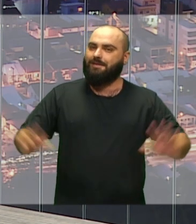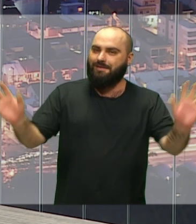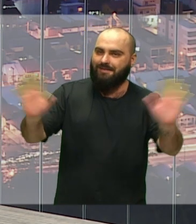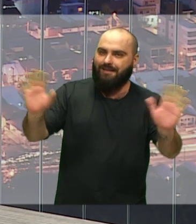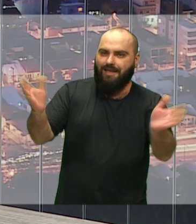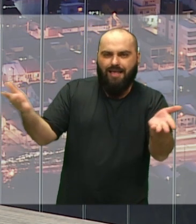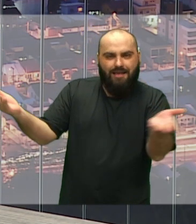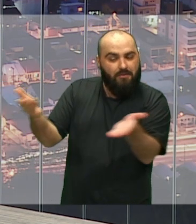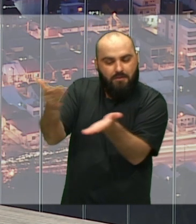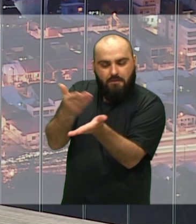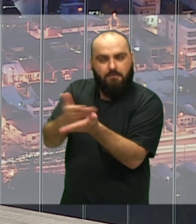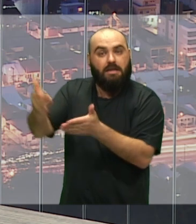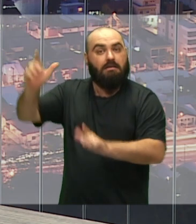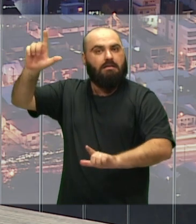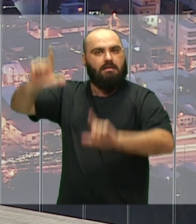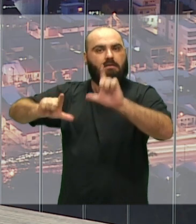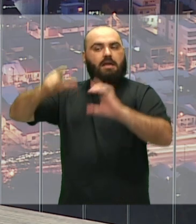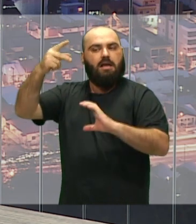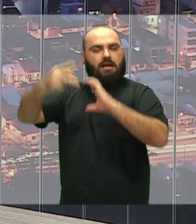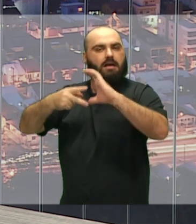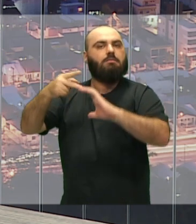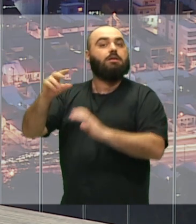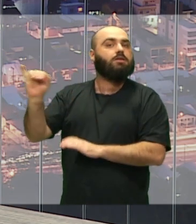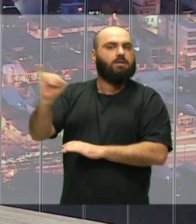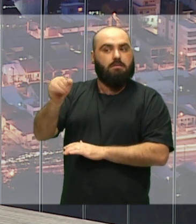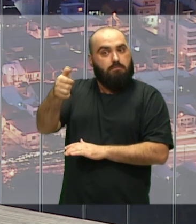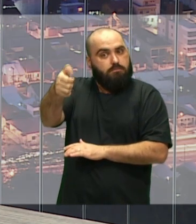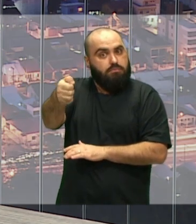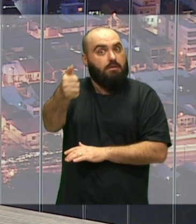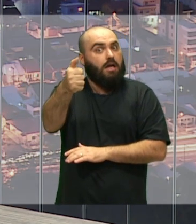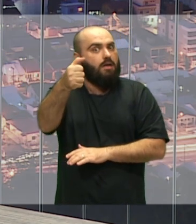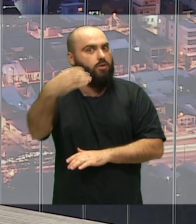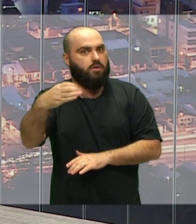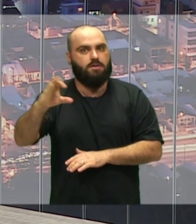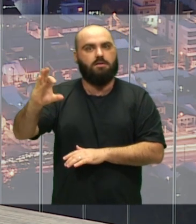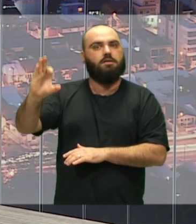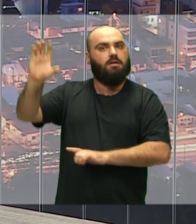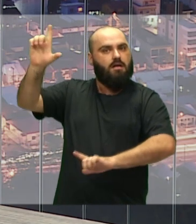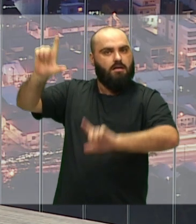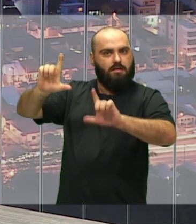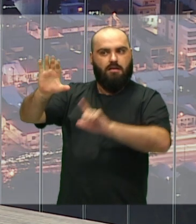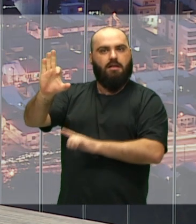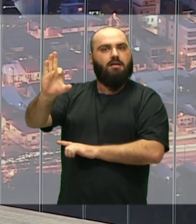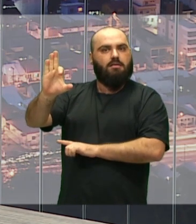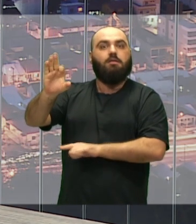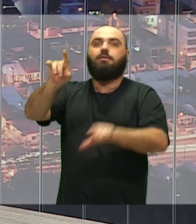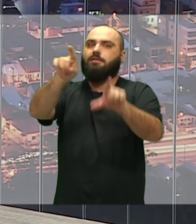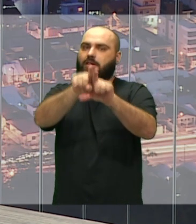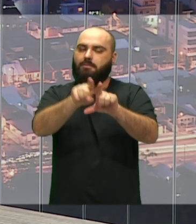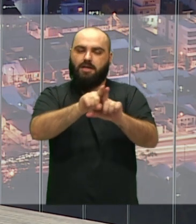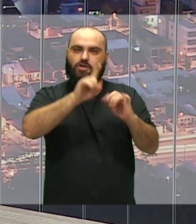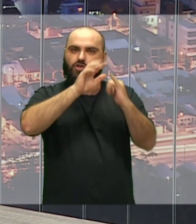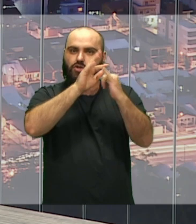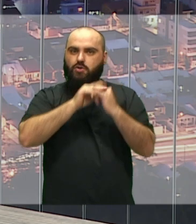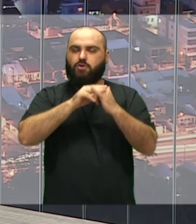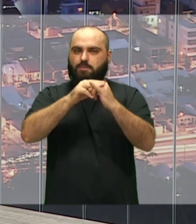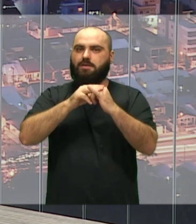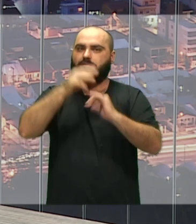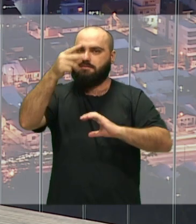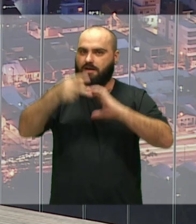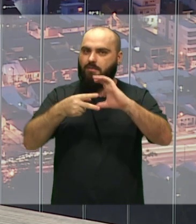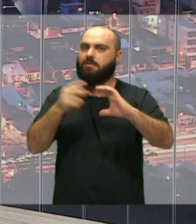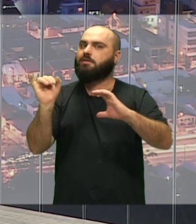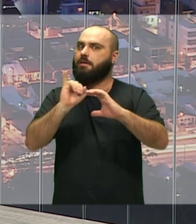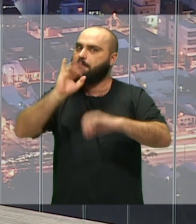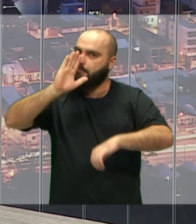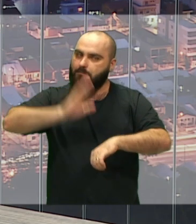Começa agora pela TV Câmara de Itajaí, no canal 14 da Claro e também no YouTube da Câmara de Vereadores de Itajaí, mais um